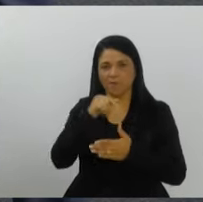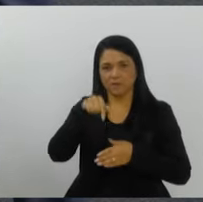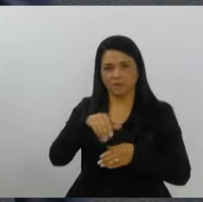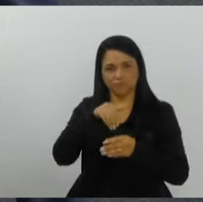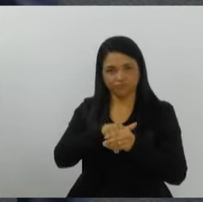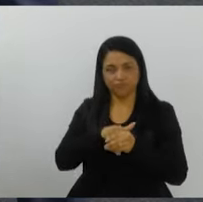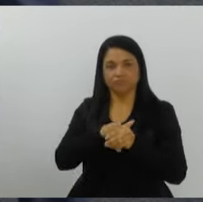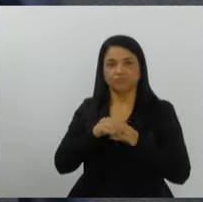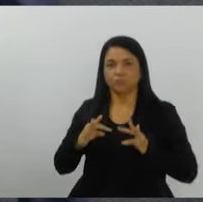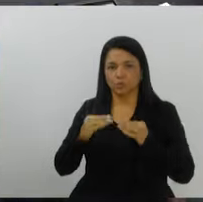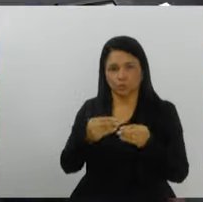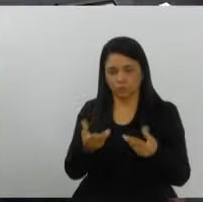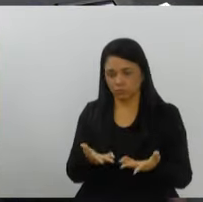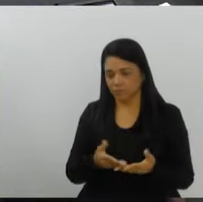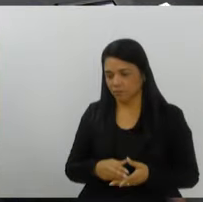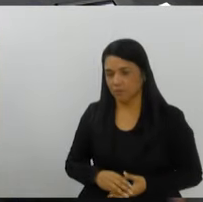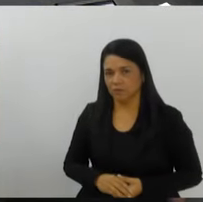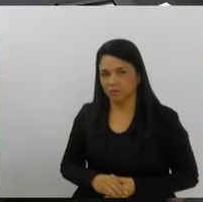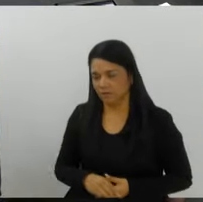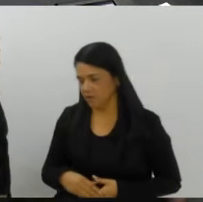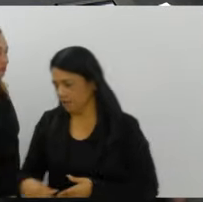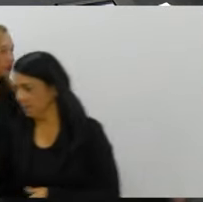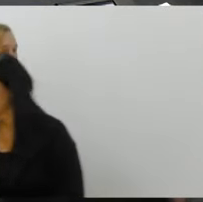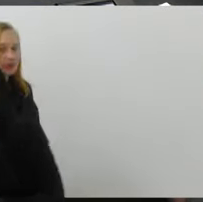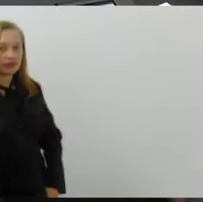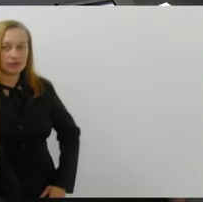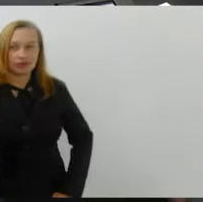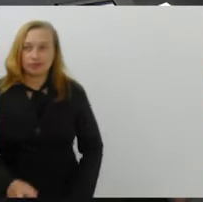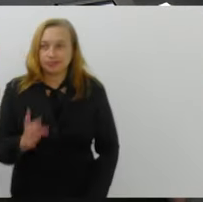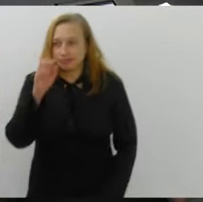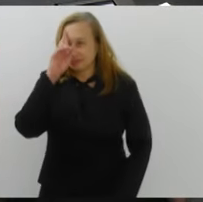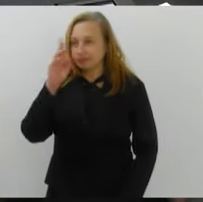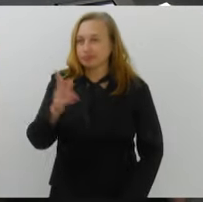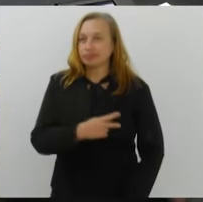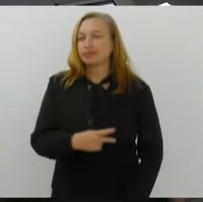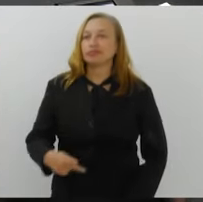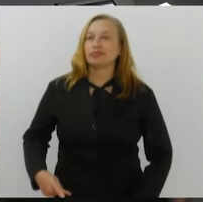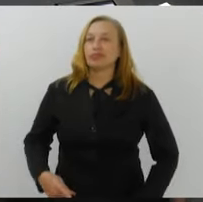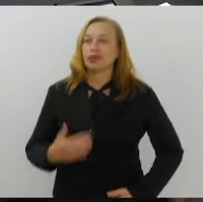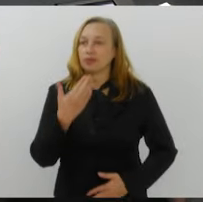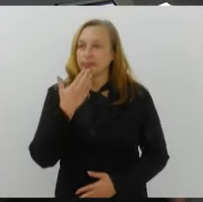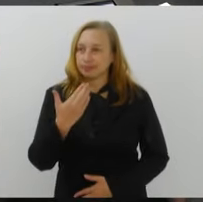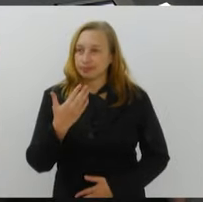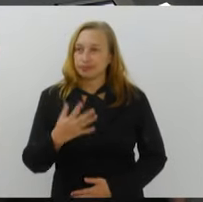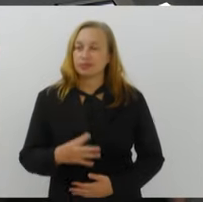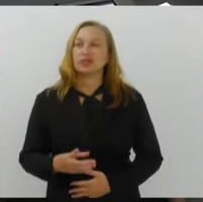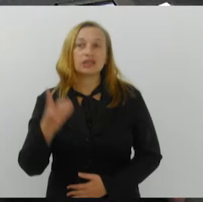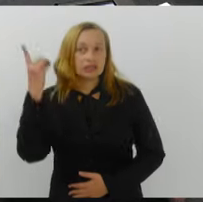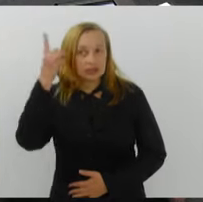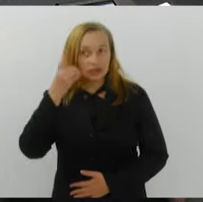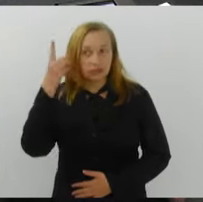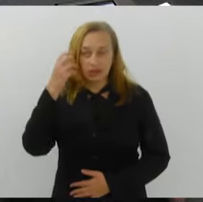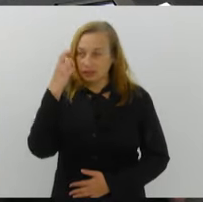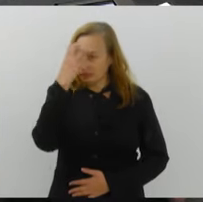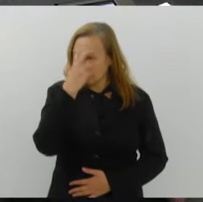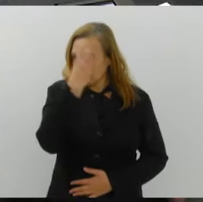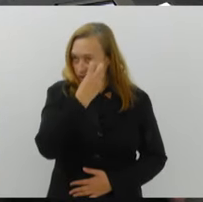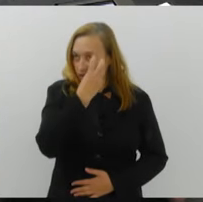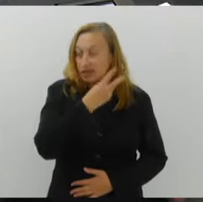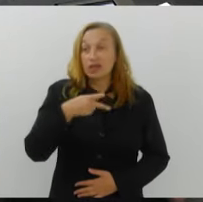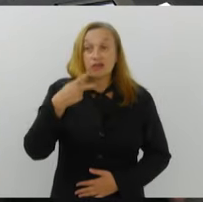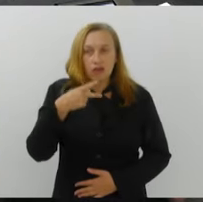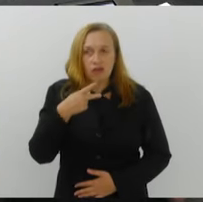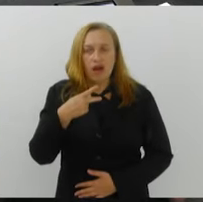por unanimidade. Presidente, pela ordem, presidente, eu ia pedir uma parte à deputada Verônica e vou dizer com